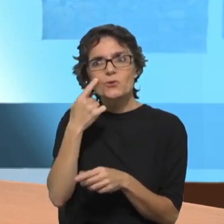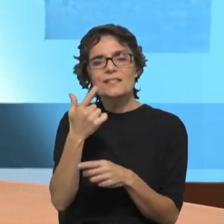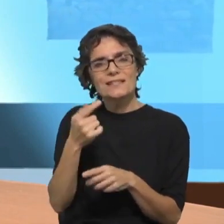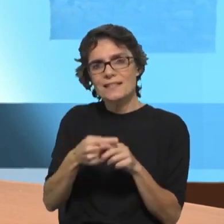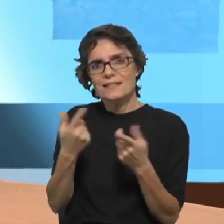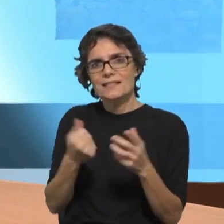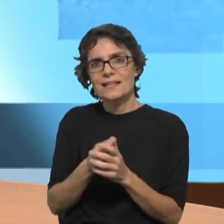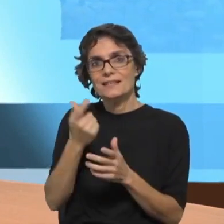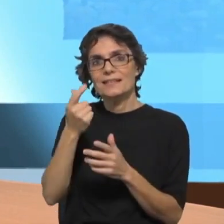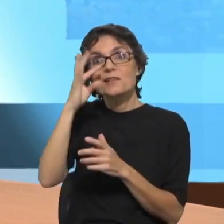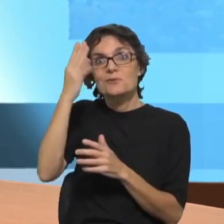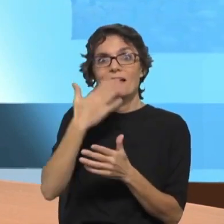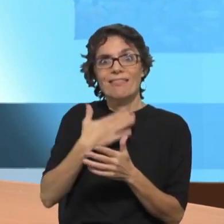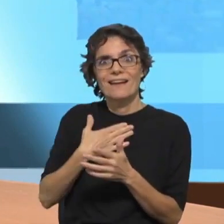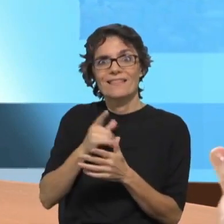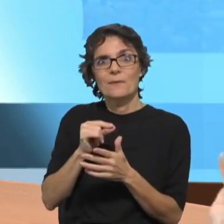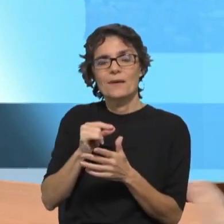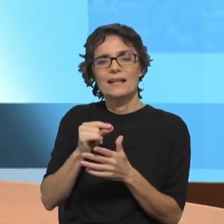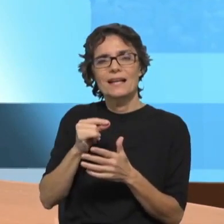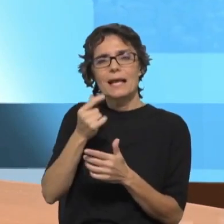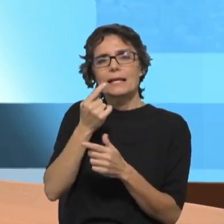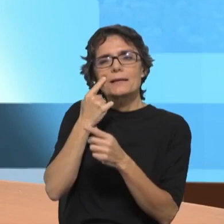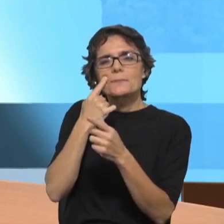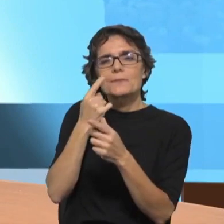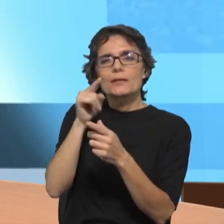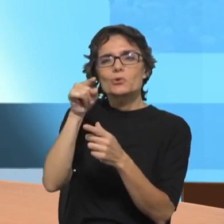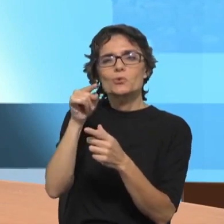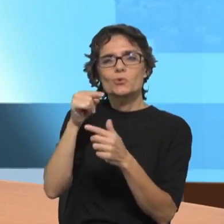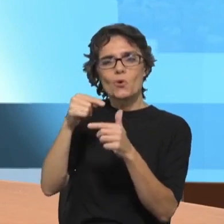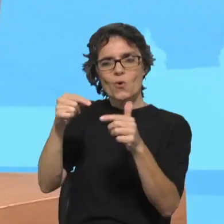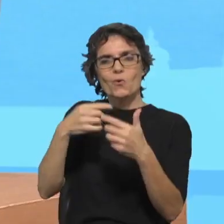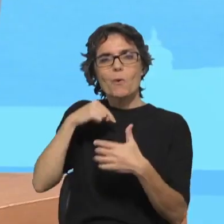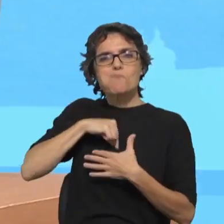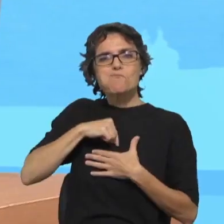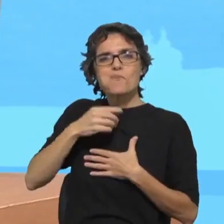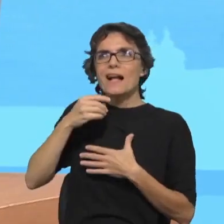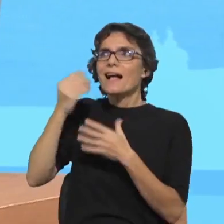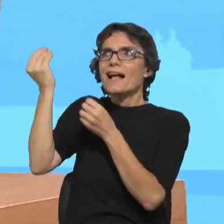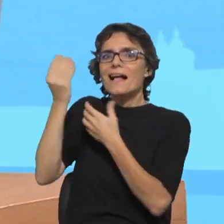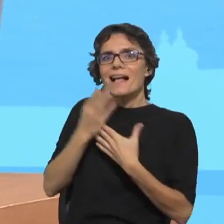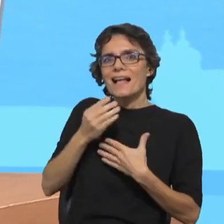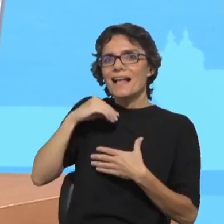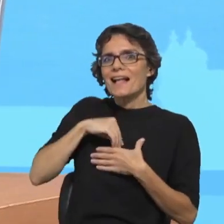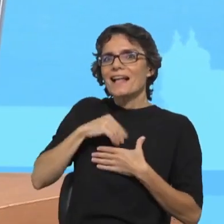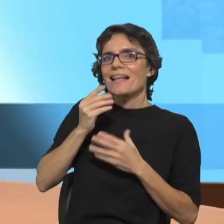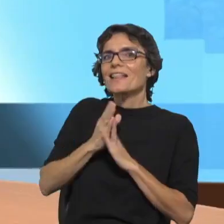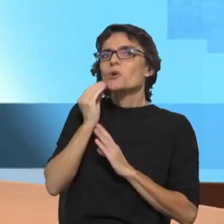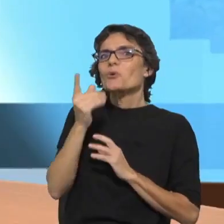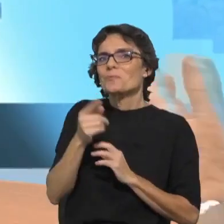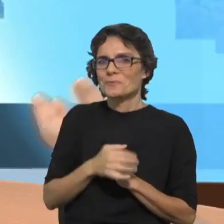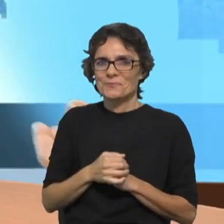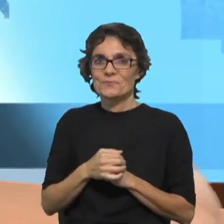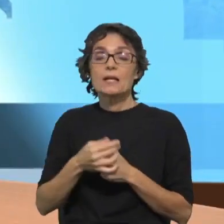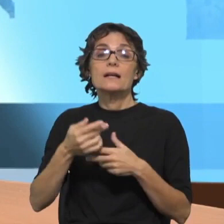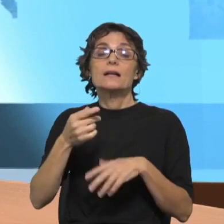um também cria espaço para Deus dentro de si mesmo. Exatamente, criar espaço para Deus, exatamente. Exatamente. A entrada é livre, é